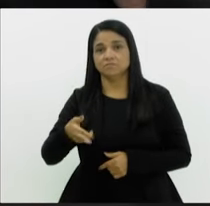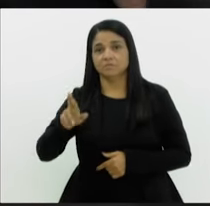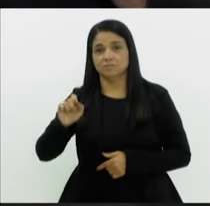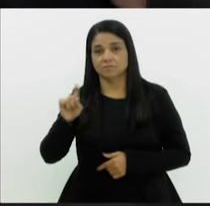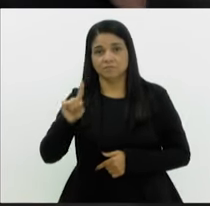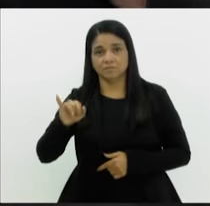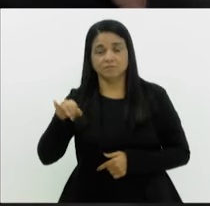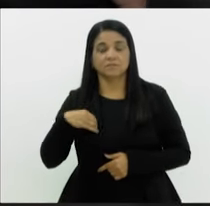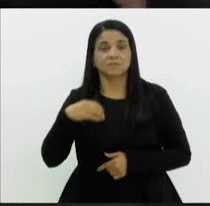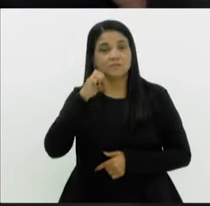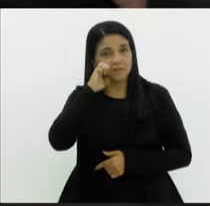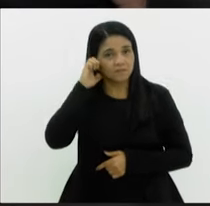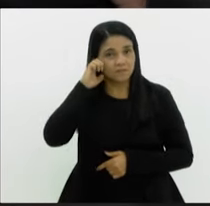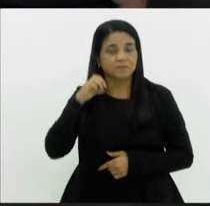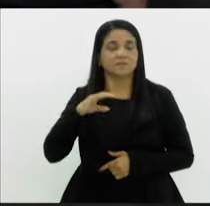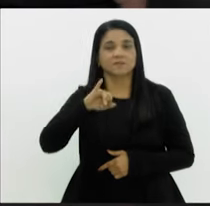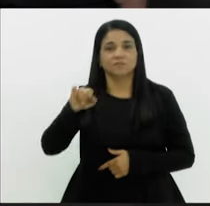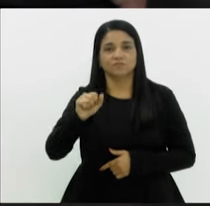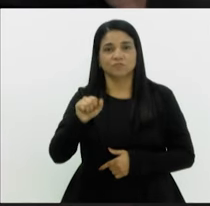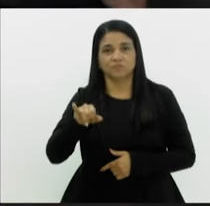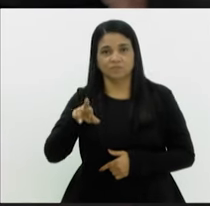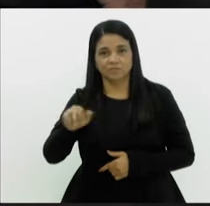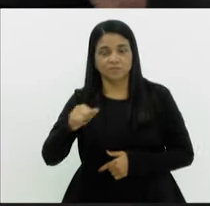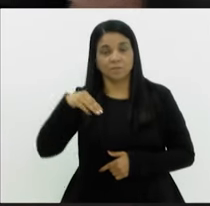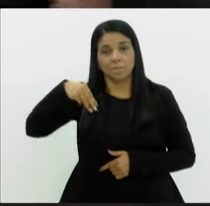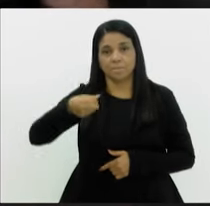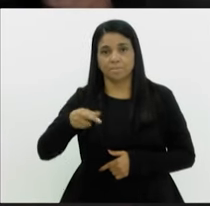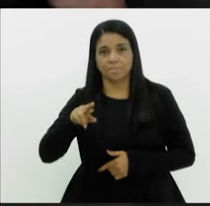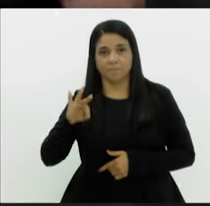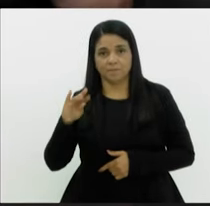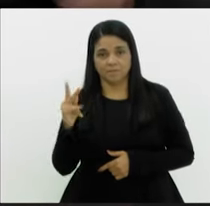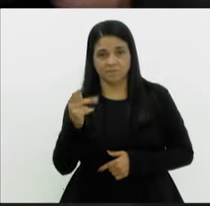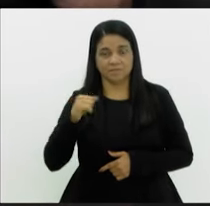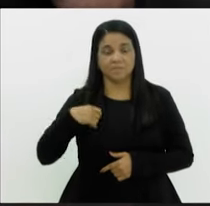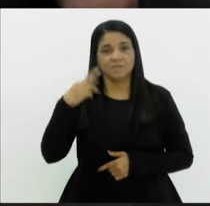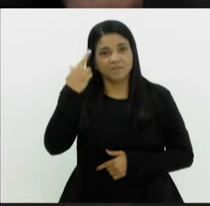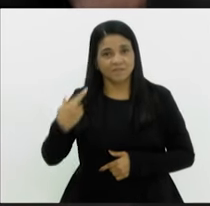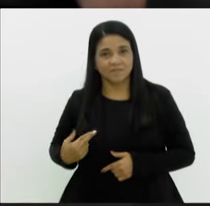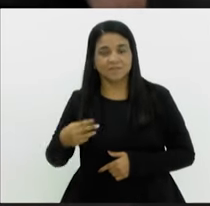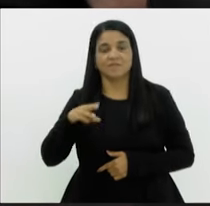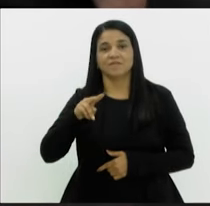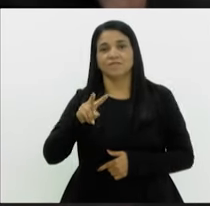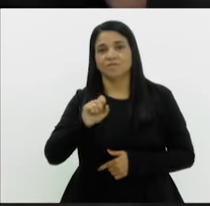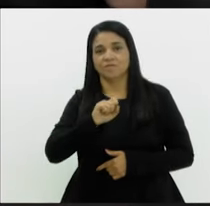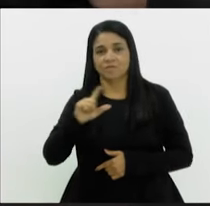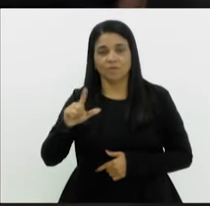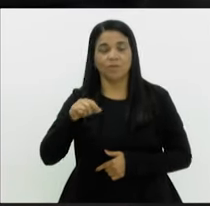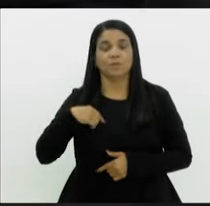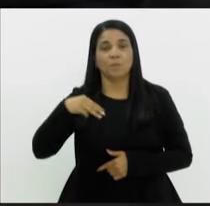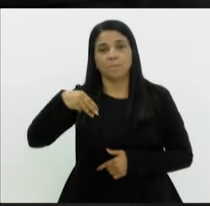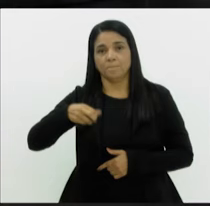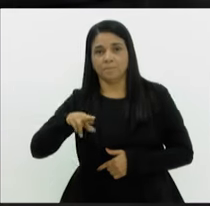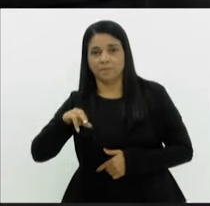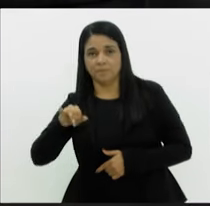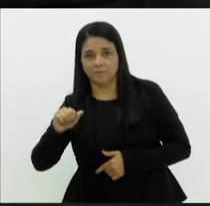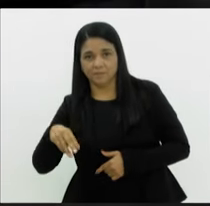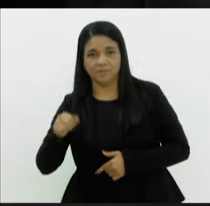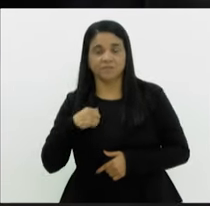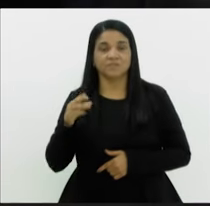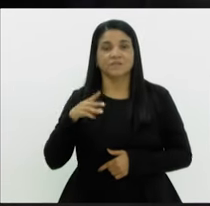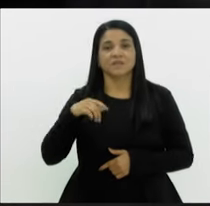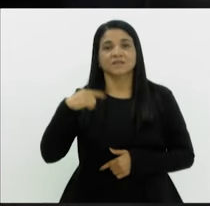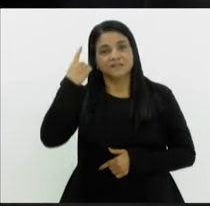Élica Takimoto, Jari Oliveira, Marta Rocha, Renata Souza, Val Ceasa, Marina do MST, Dani Balbi,